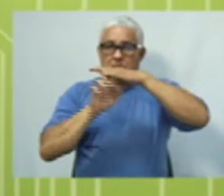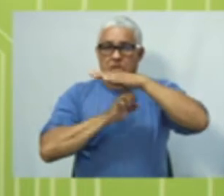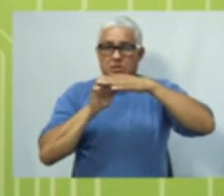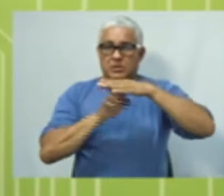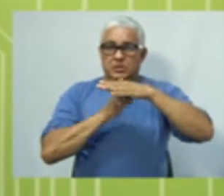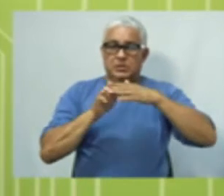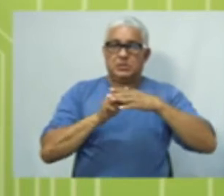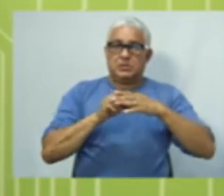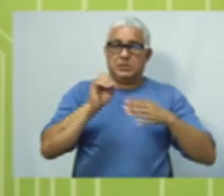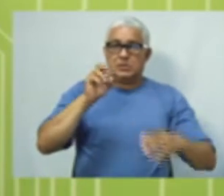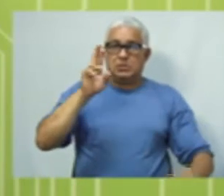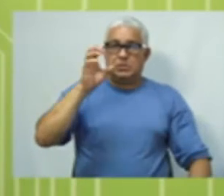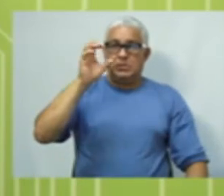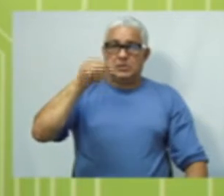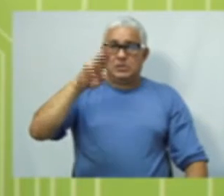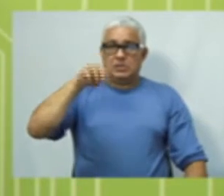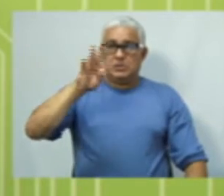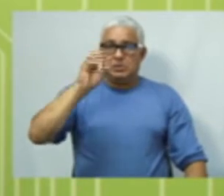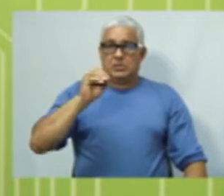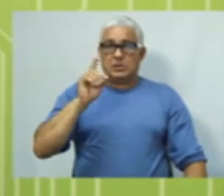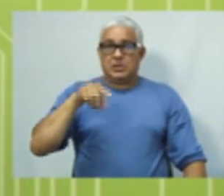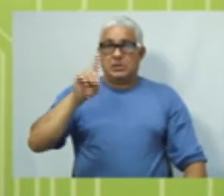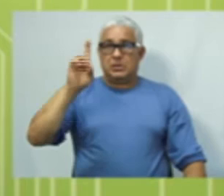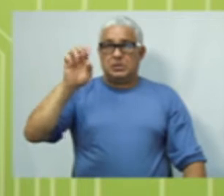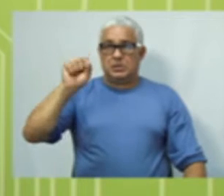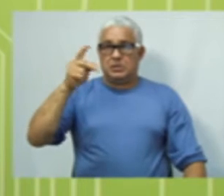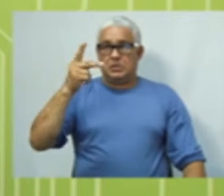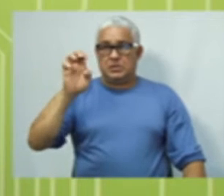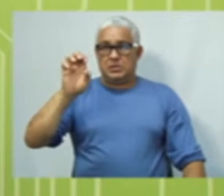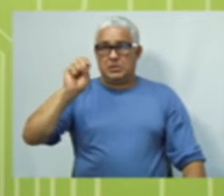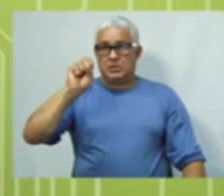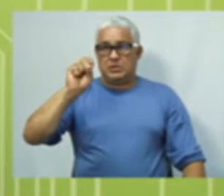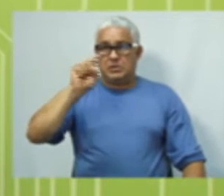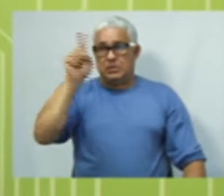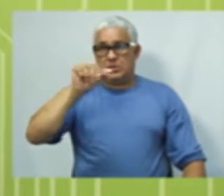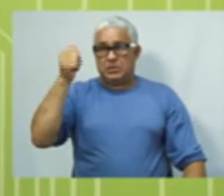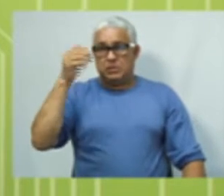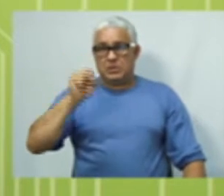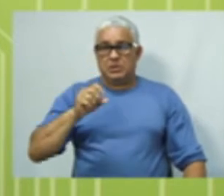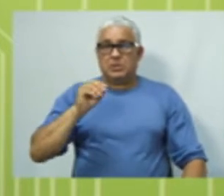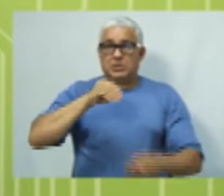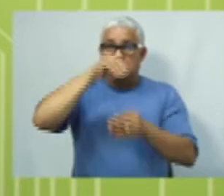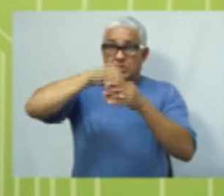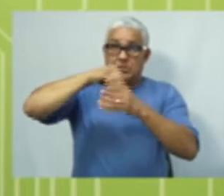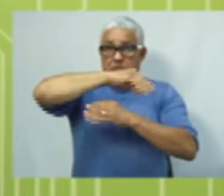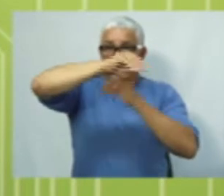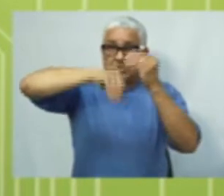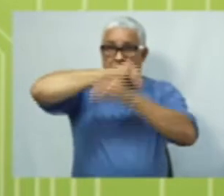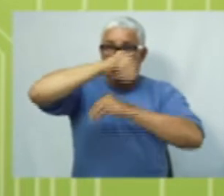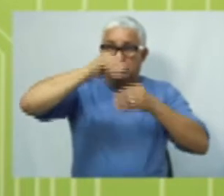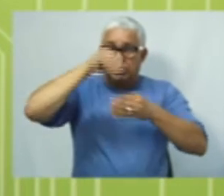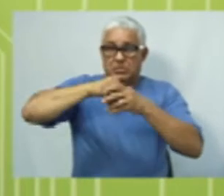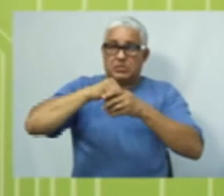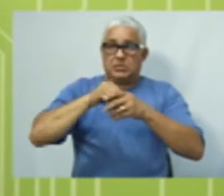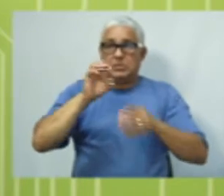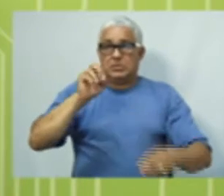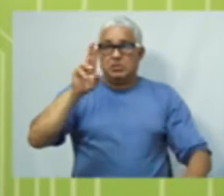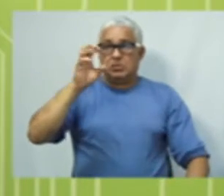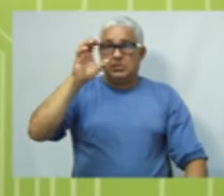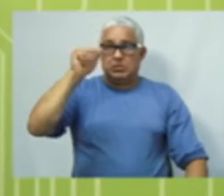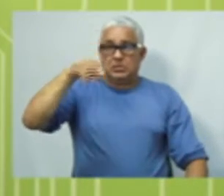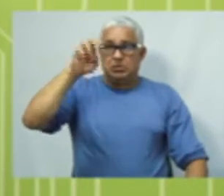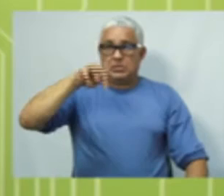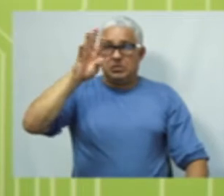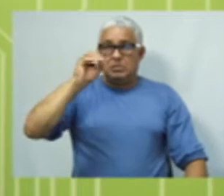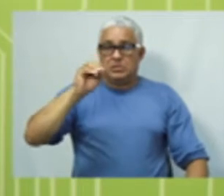as nossas despesas, né, onde ali tudo isso está envolvido dentro do orçamento empresarial. Quais são, pessoal, as